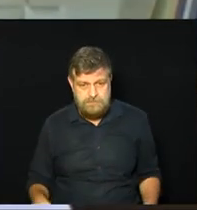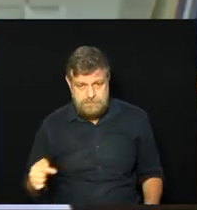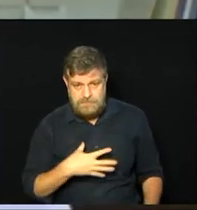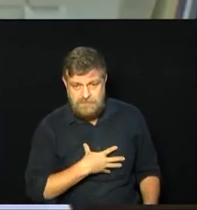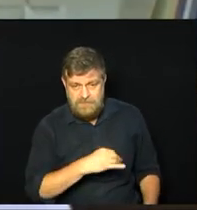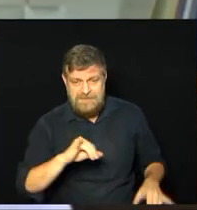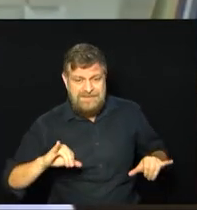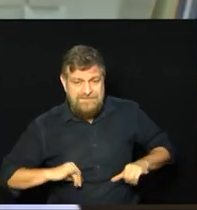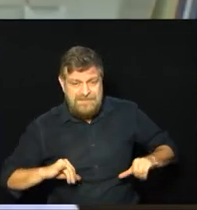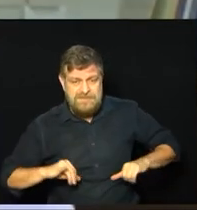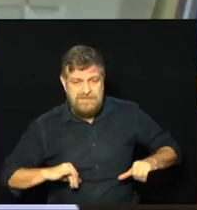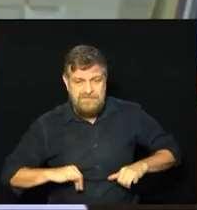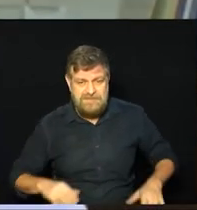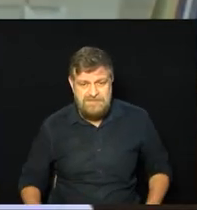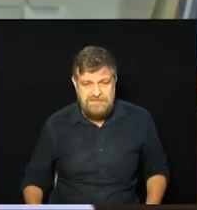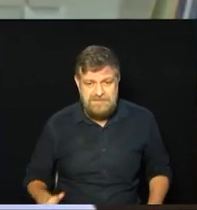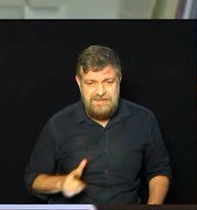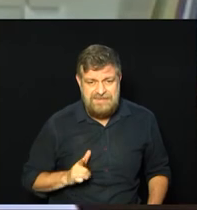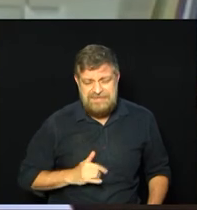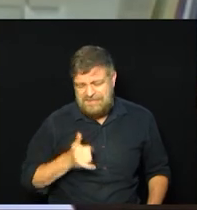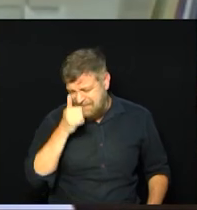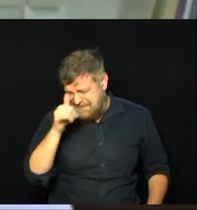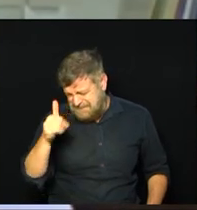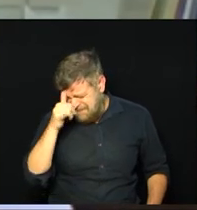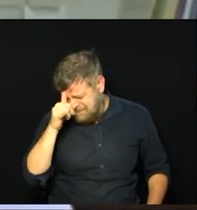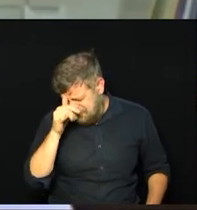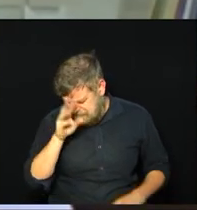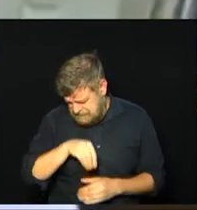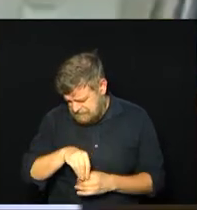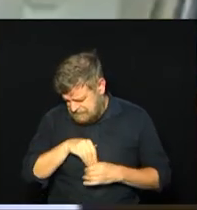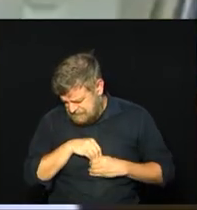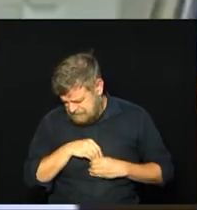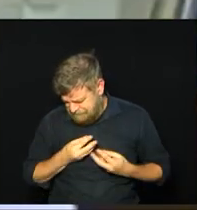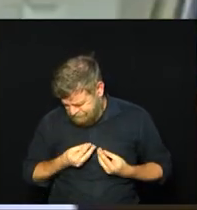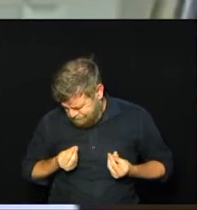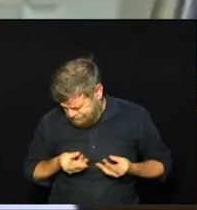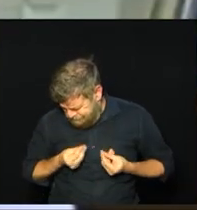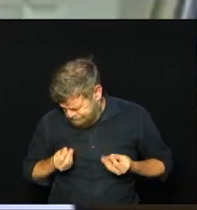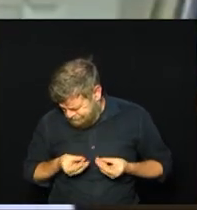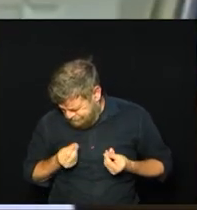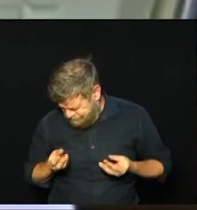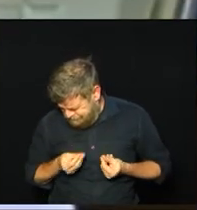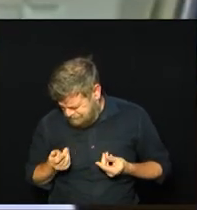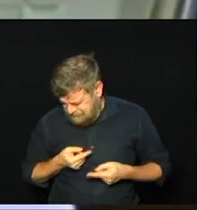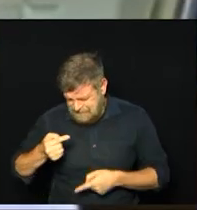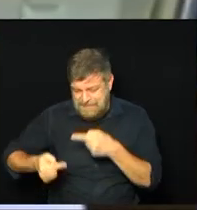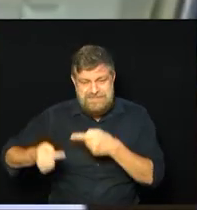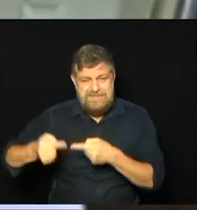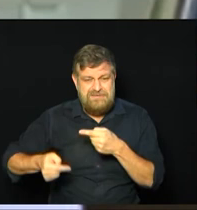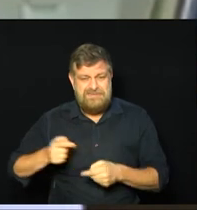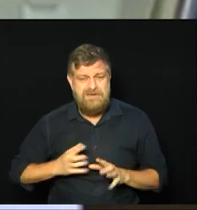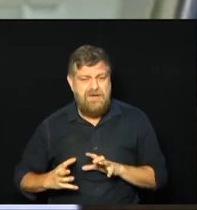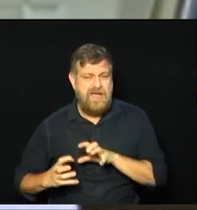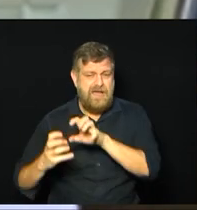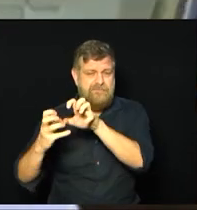próprios pais. É um consumo de energia interna desnecessário, entrar em discussões e brigas, e vai